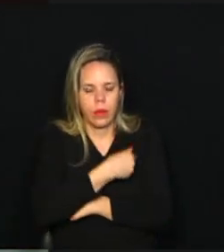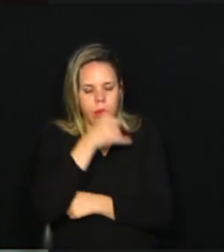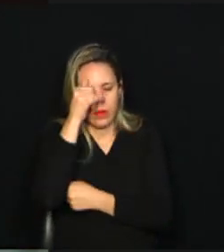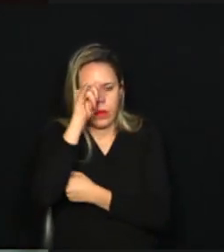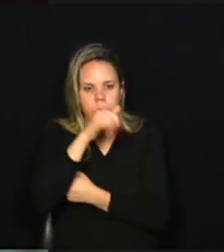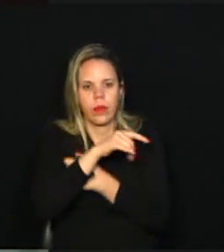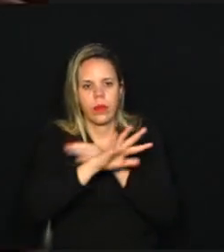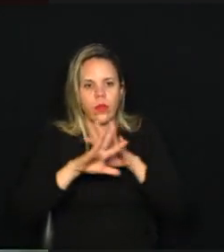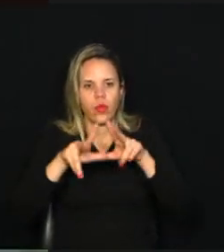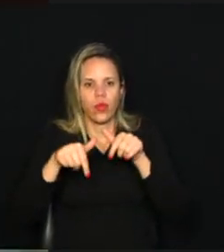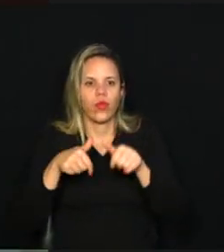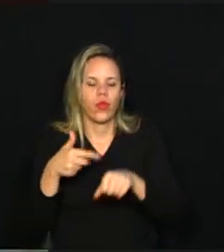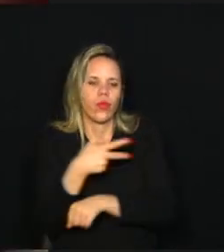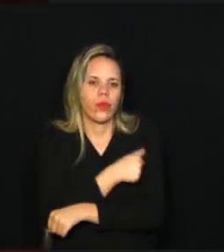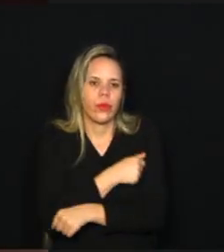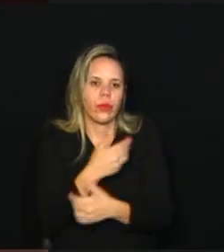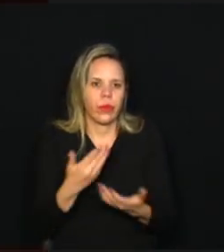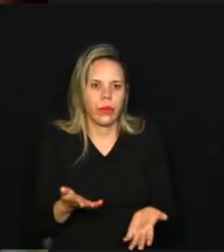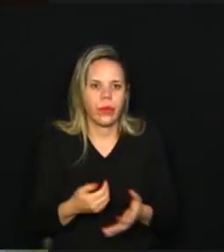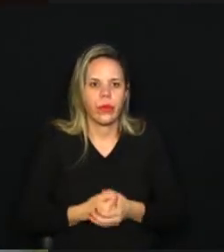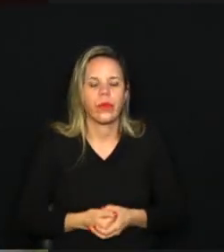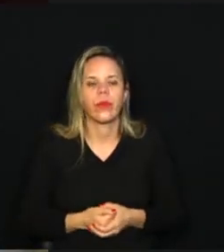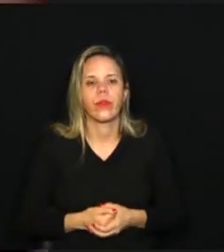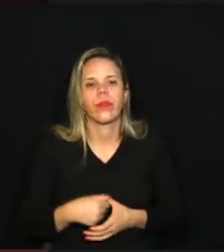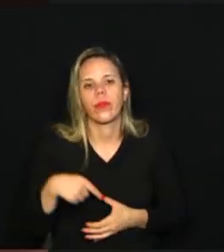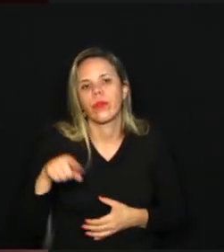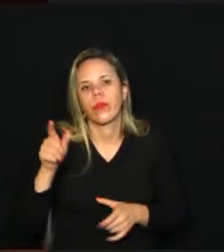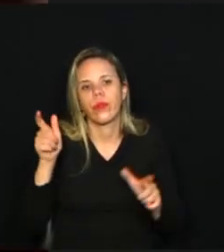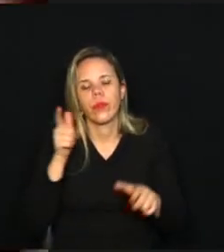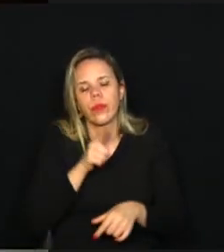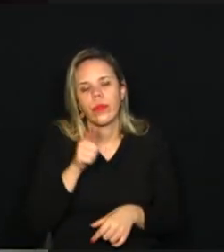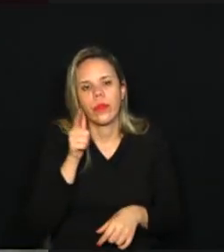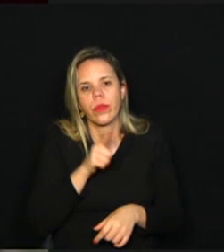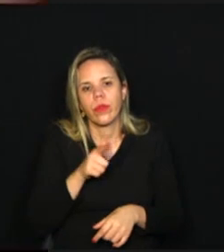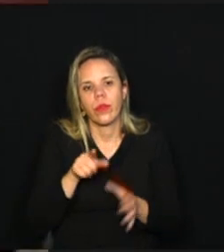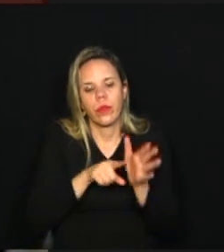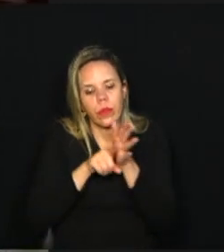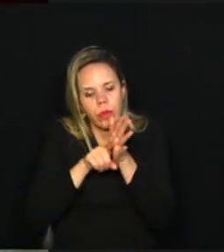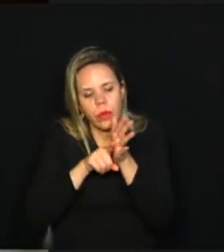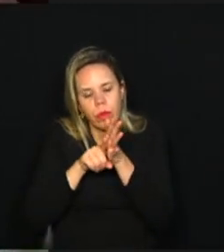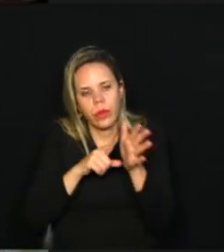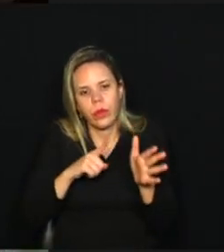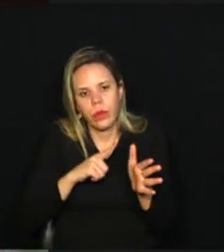pós todo mundo vacinado, que vai ser onde você vai conseguir rastrear quem